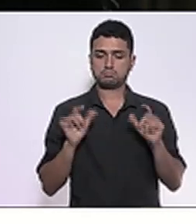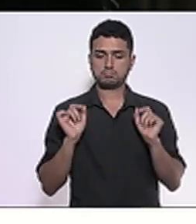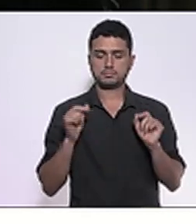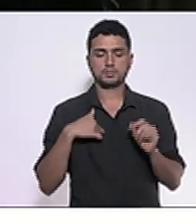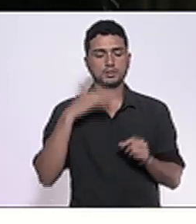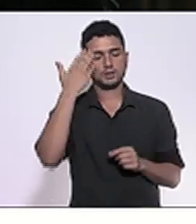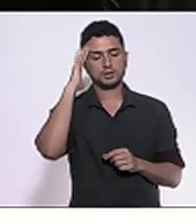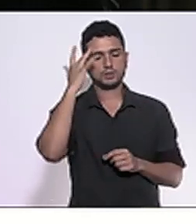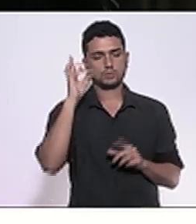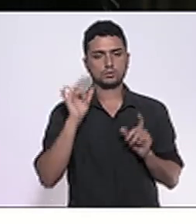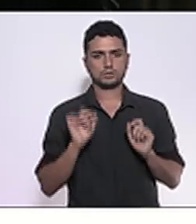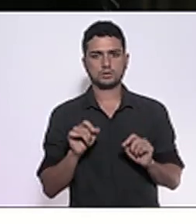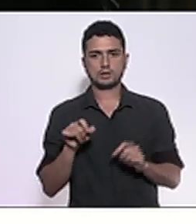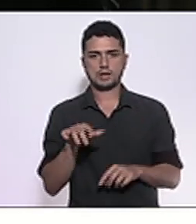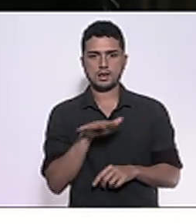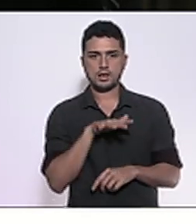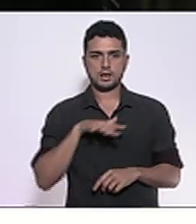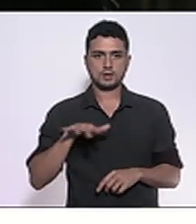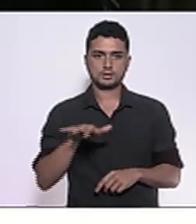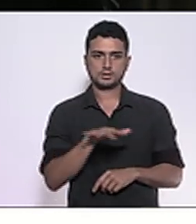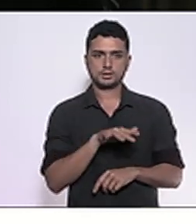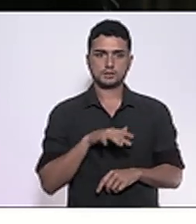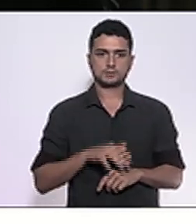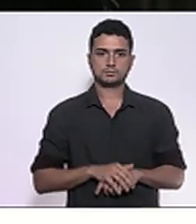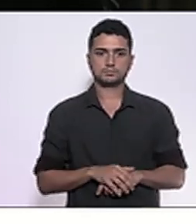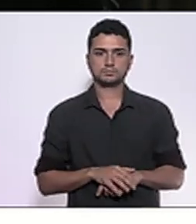que na área